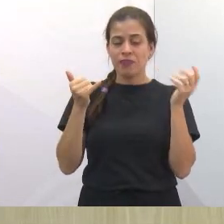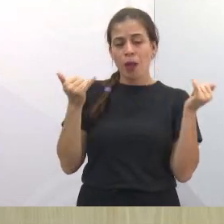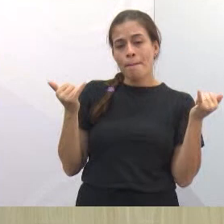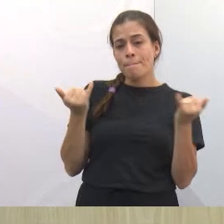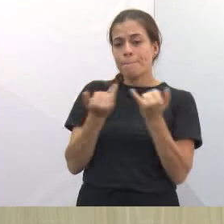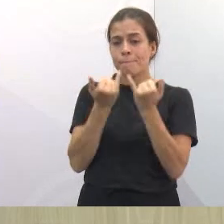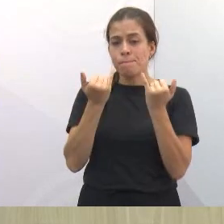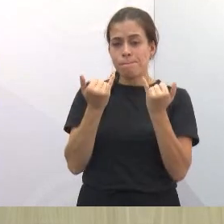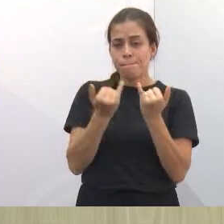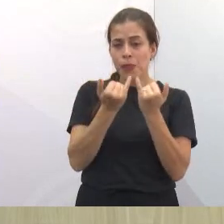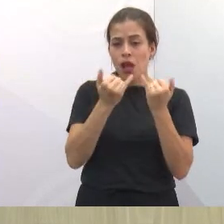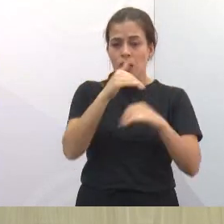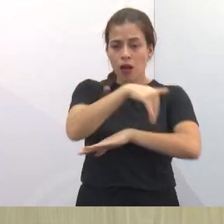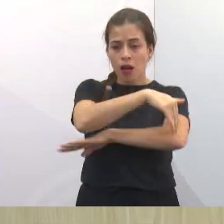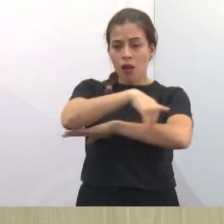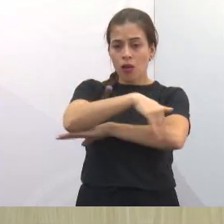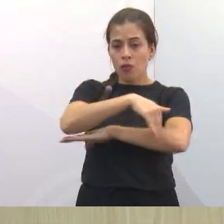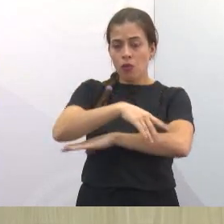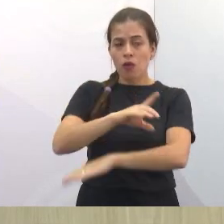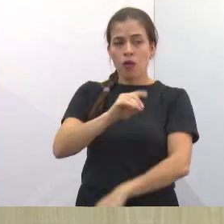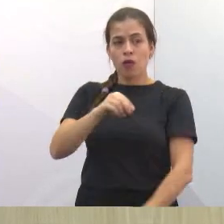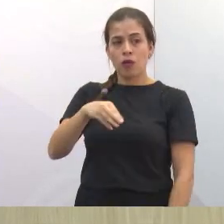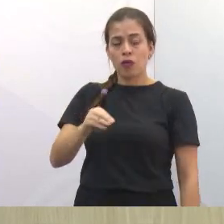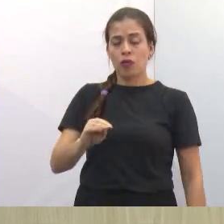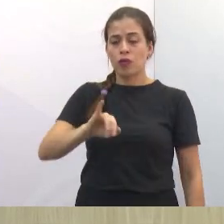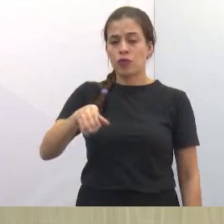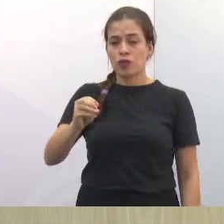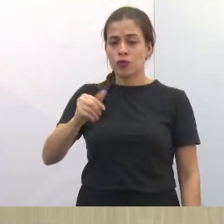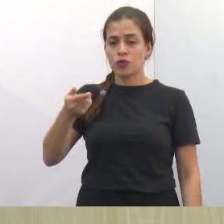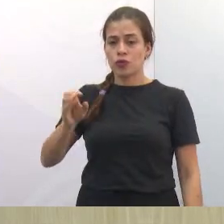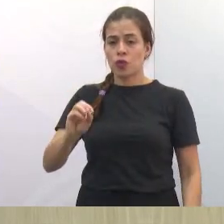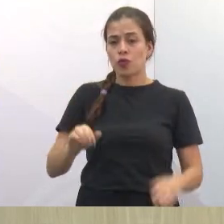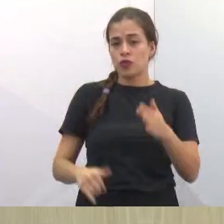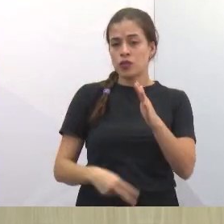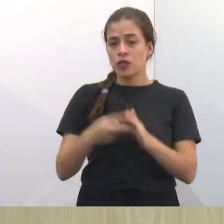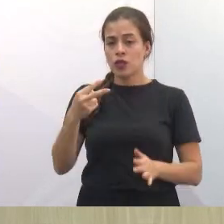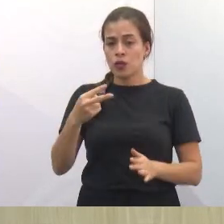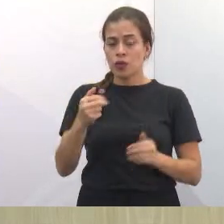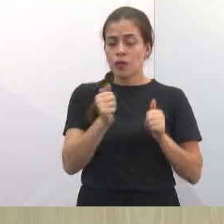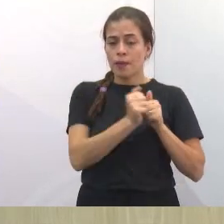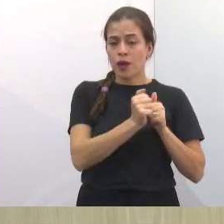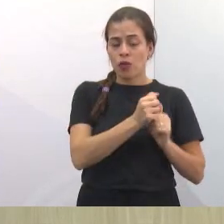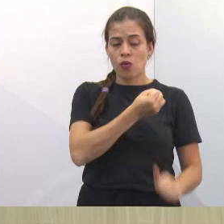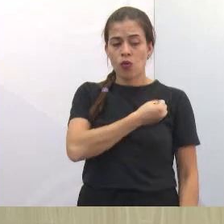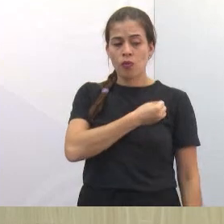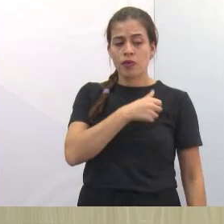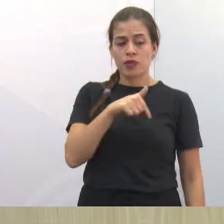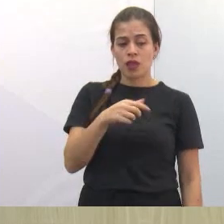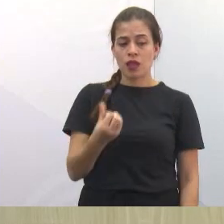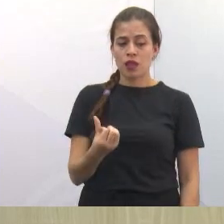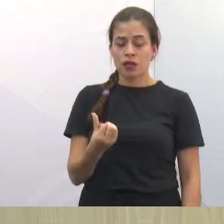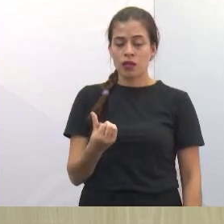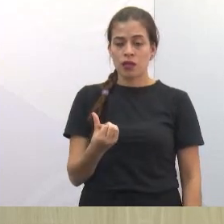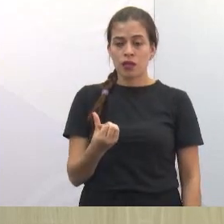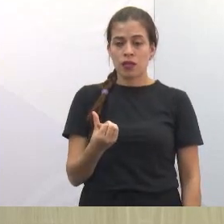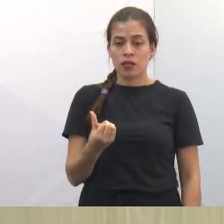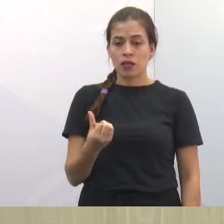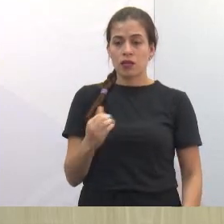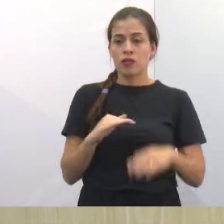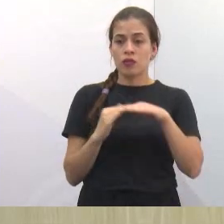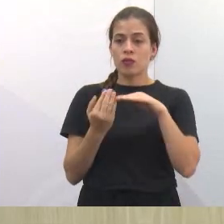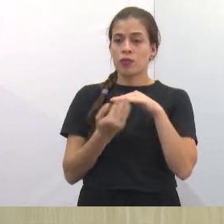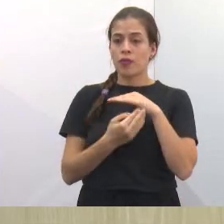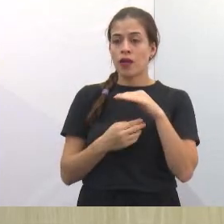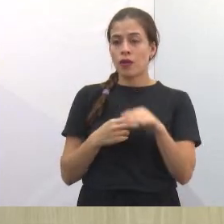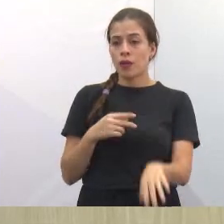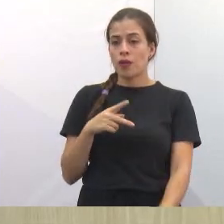elétrica da rua Dom João II, próximo ao número 76, no Parque